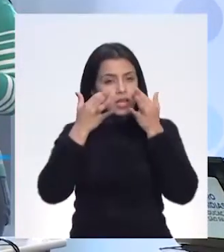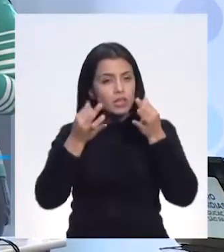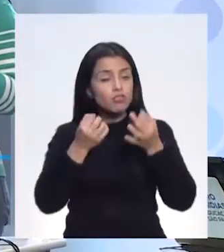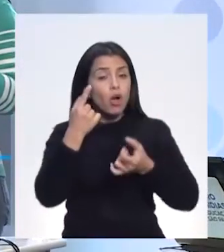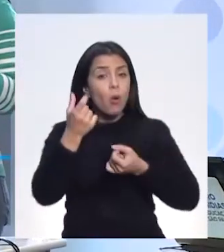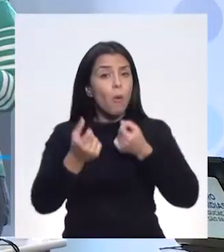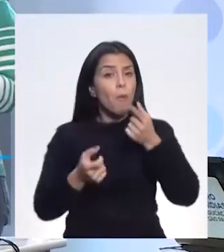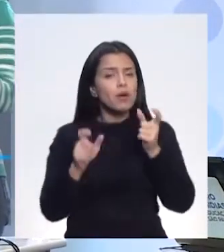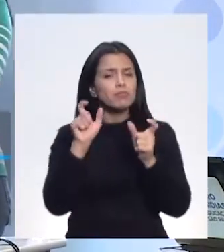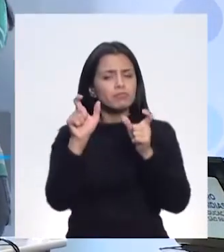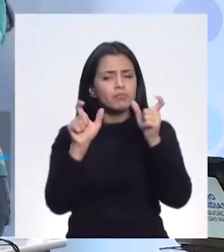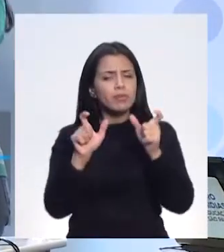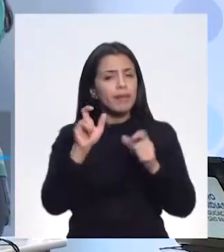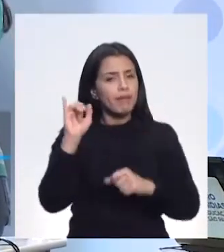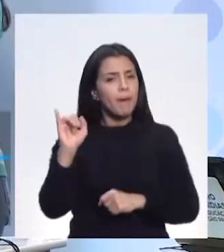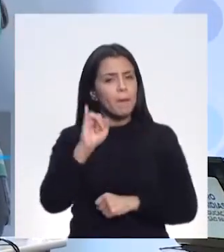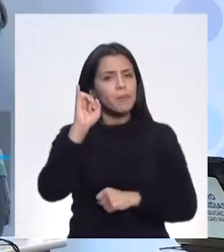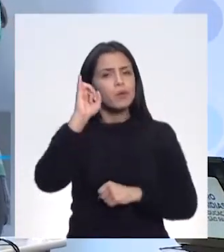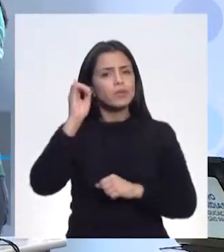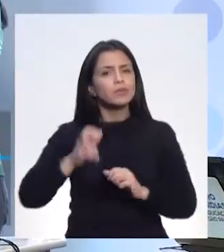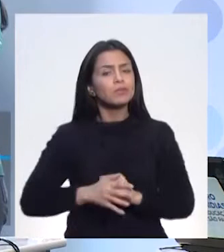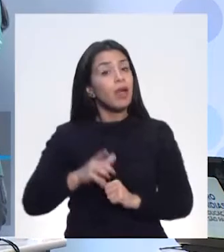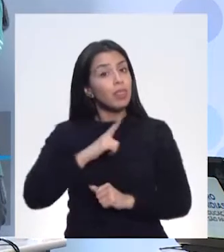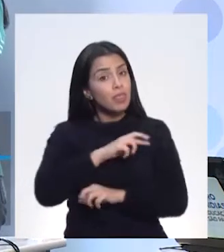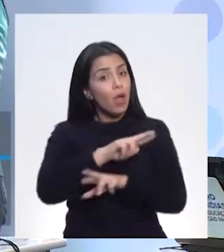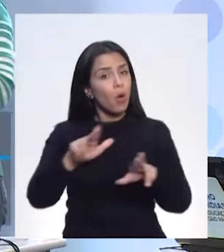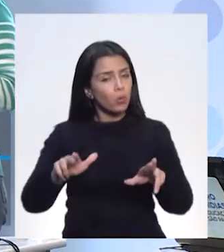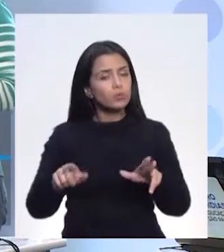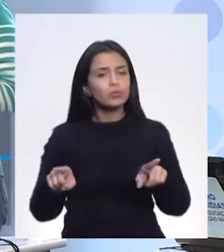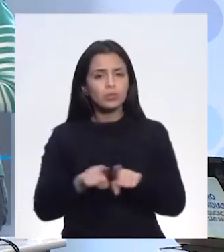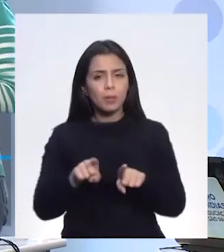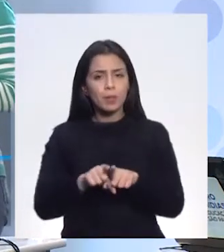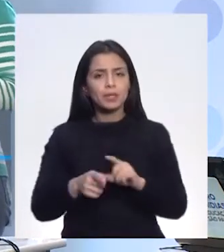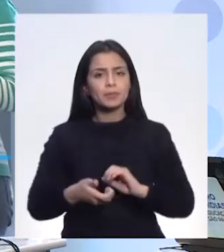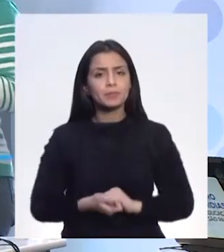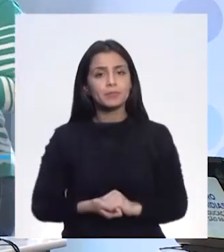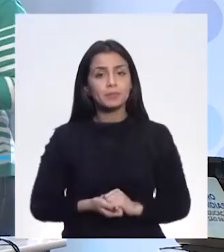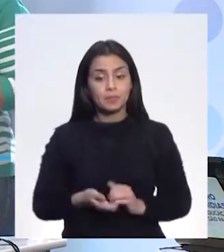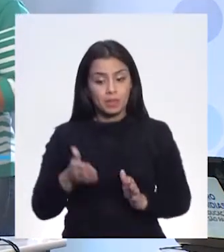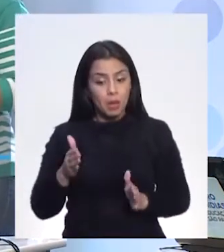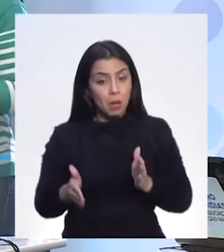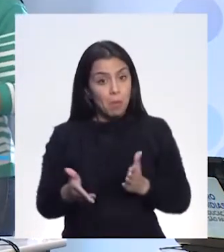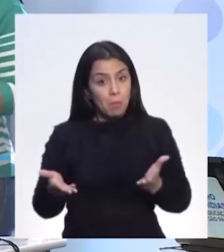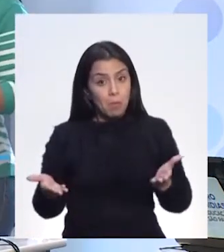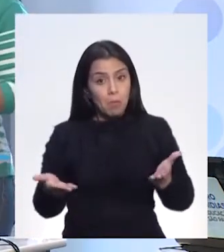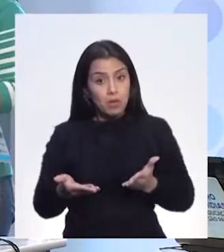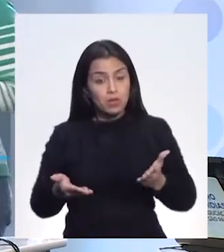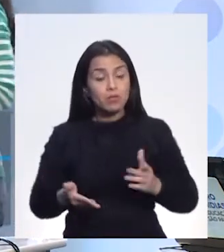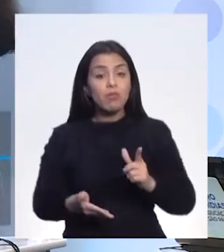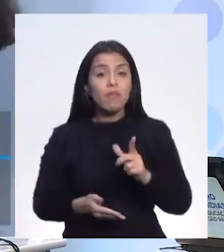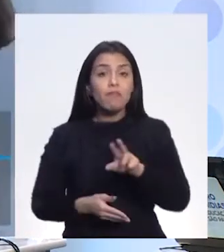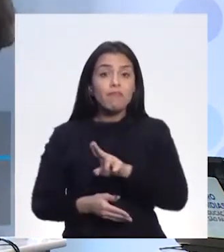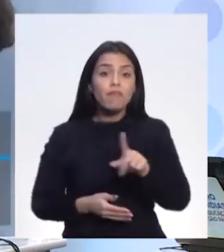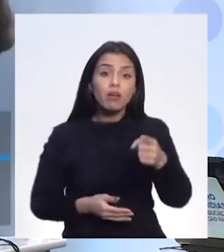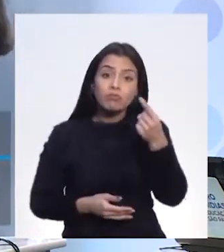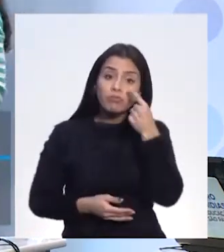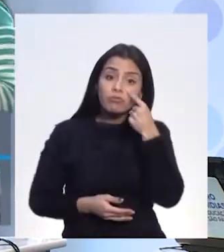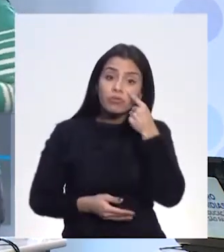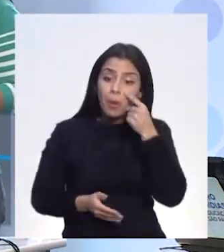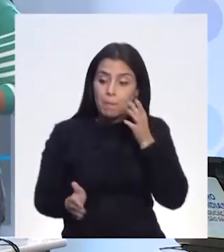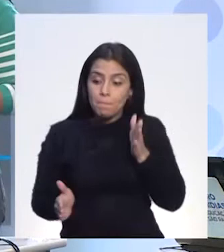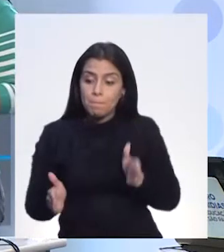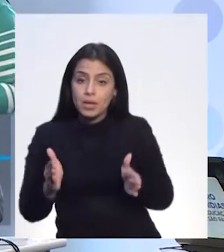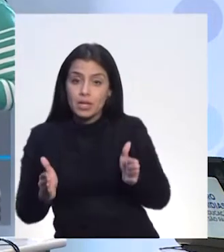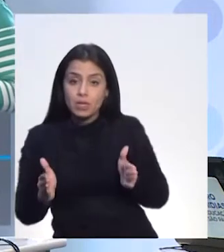elementos importantes, tá? Existem outros. Neste momento, a gente vai ver o período e